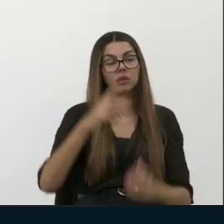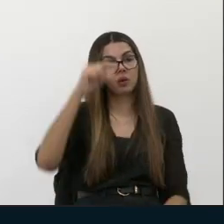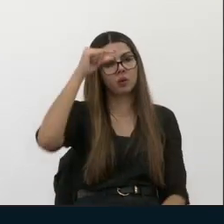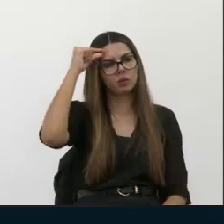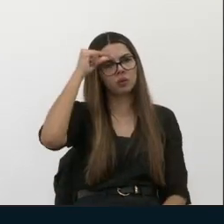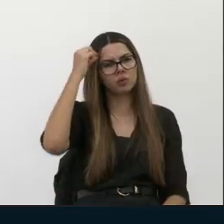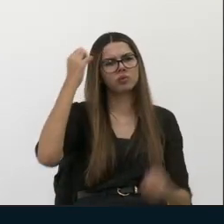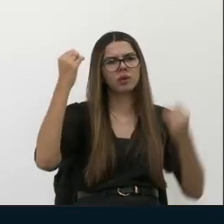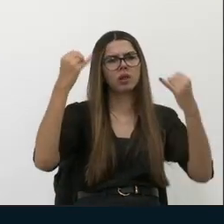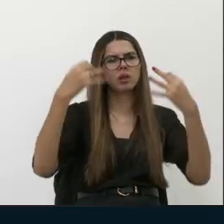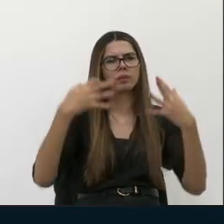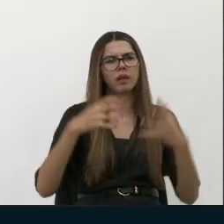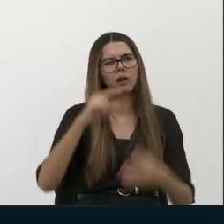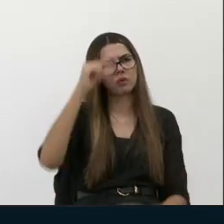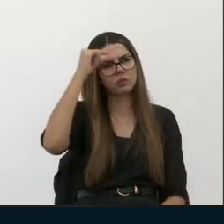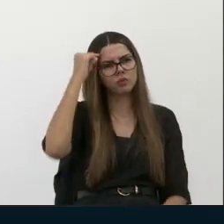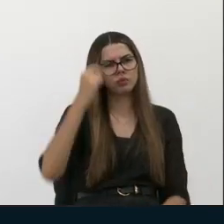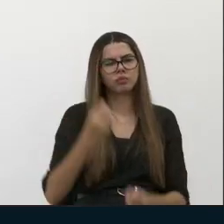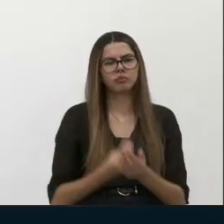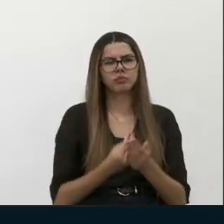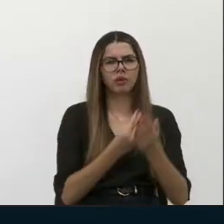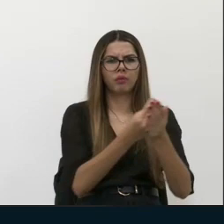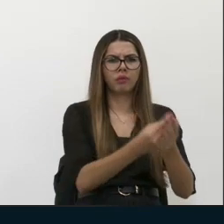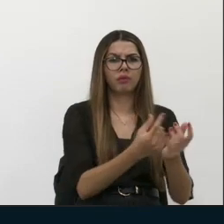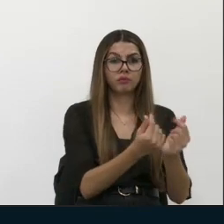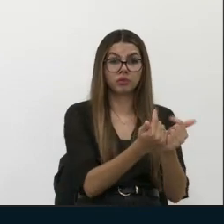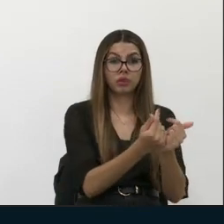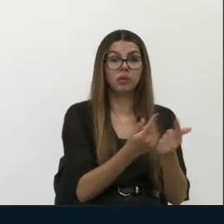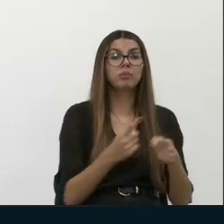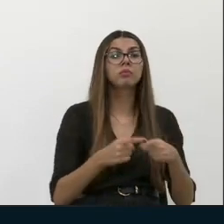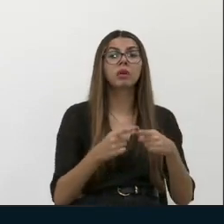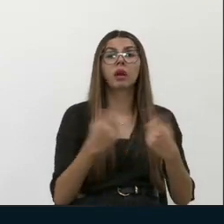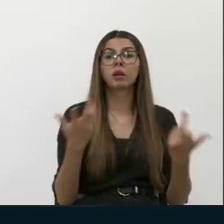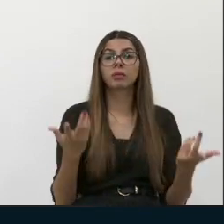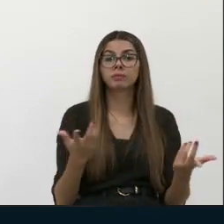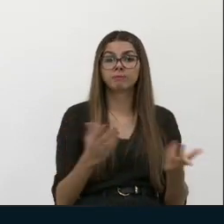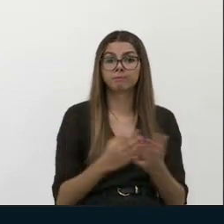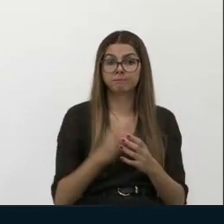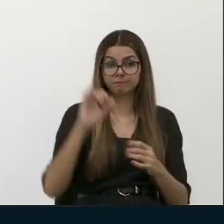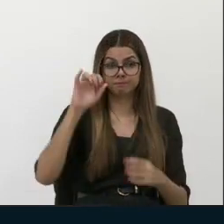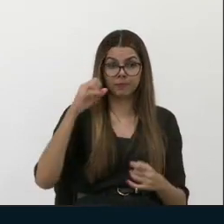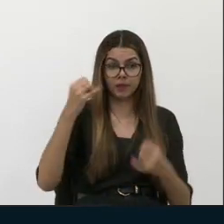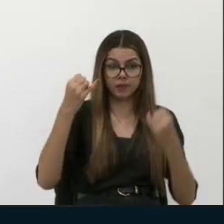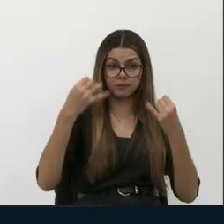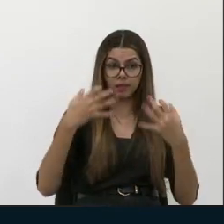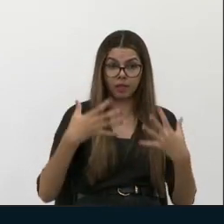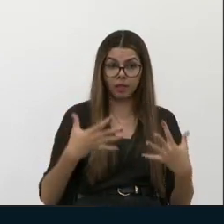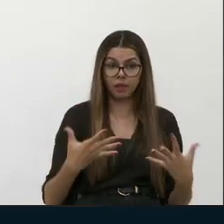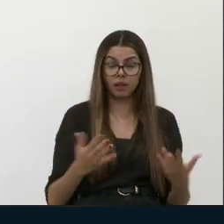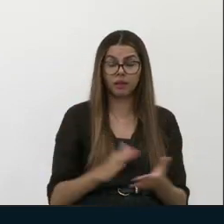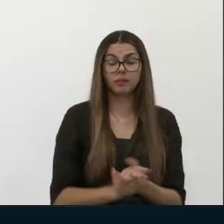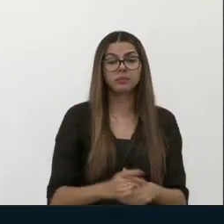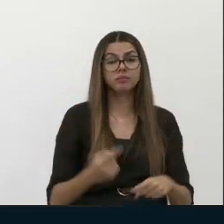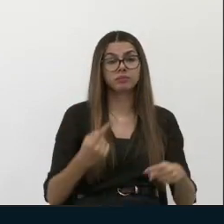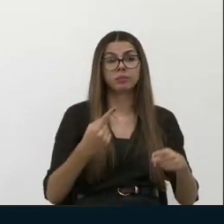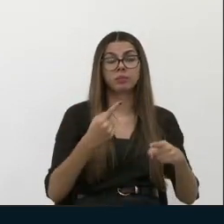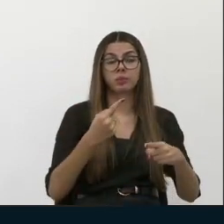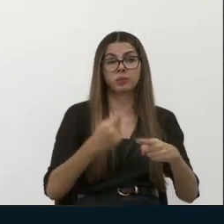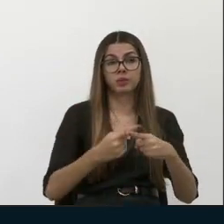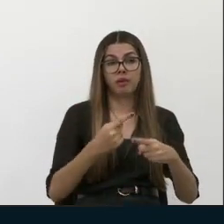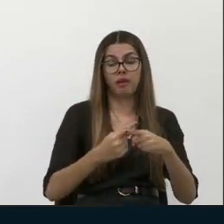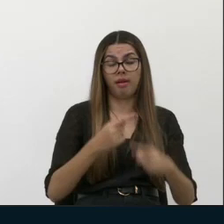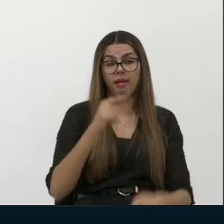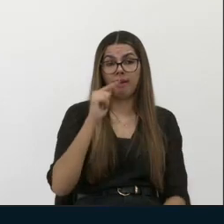que o Guti devolveu o dinheiro. Isso não explica. Vem aqui explicar por que é que